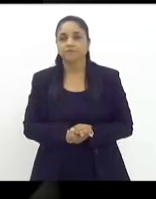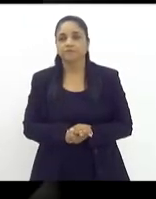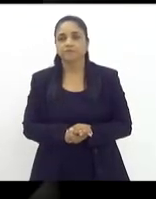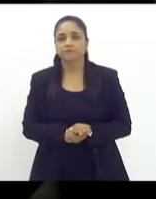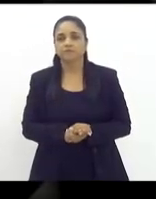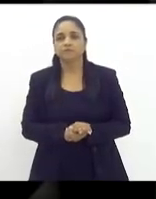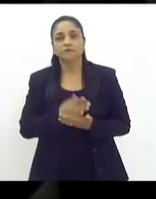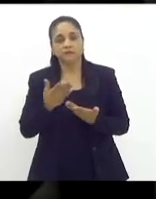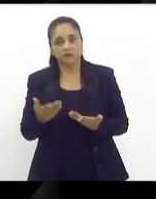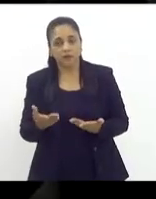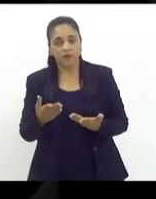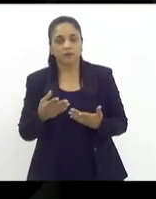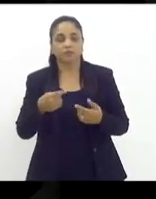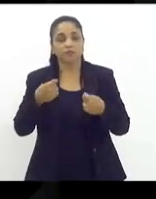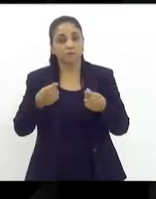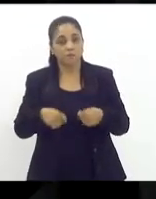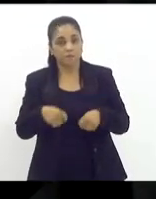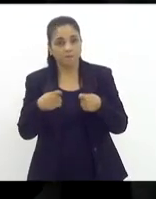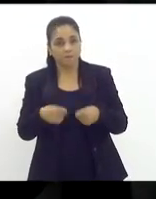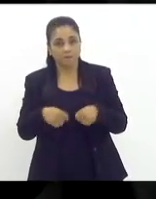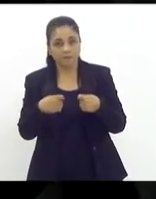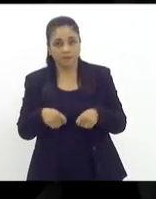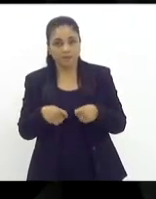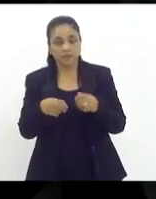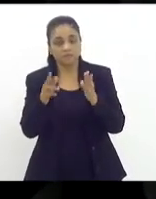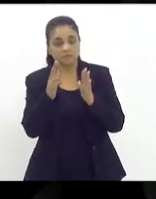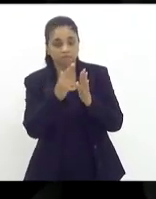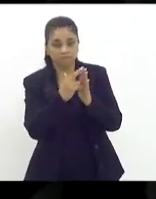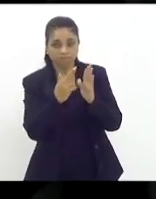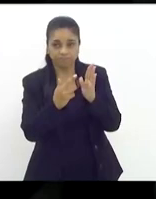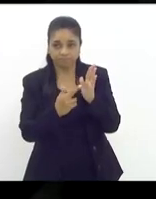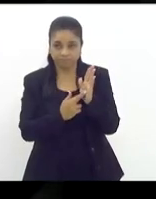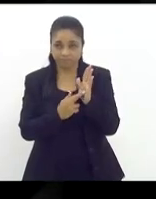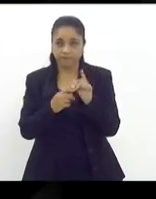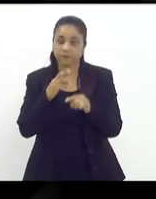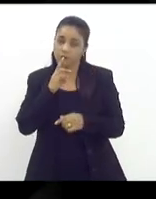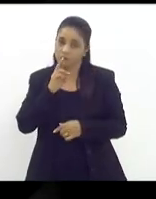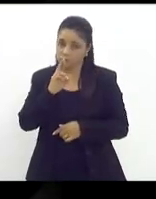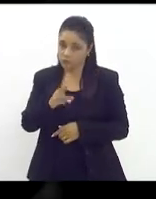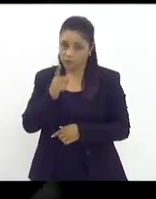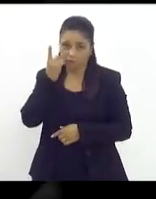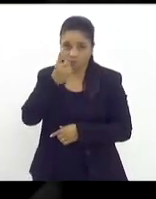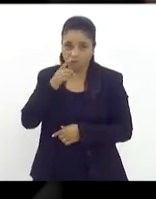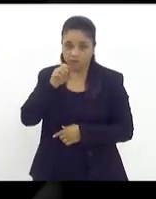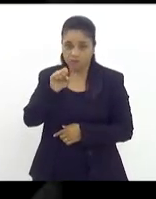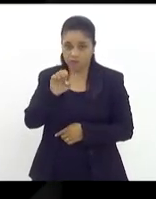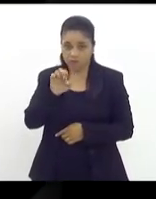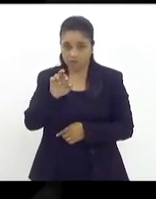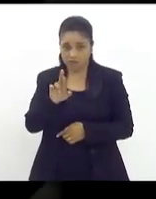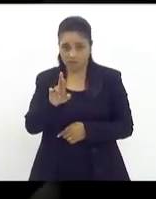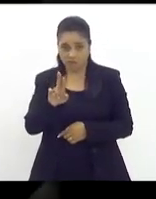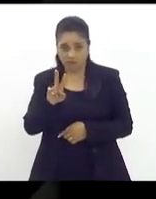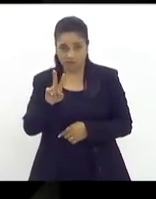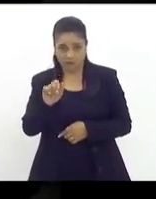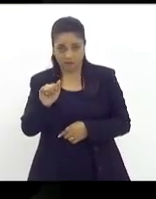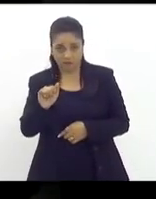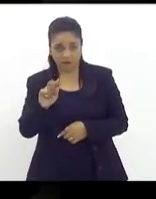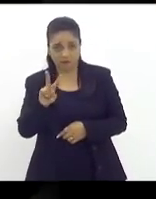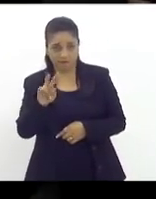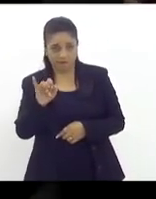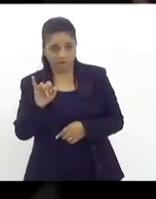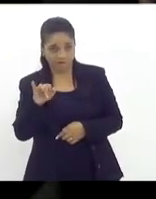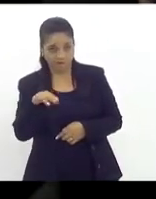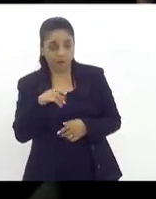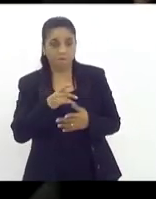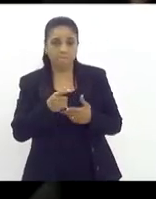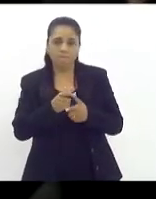A gente queria estabelecer critérios e até responder ao deputado Flávio Serafini, por que disso. A maioria dos